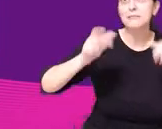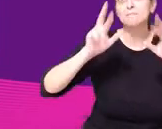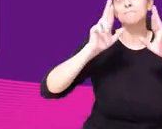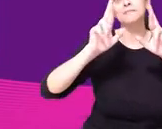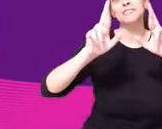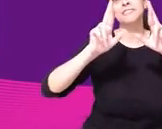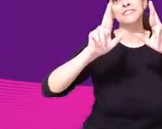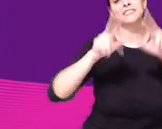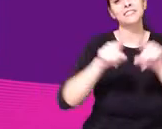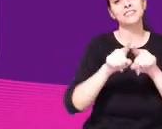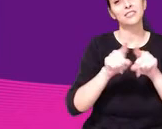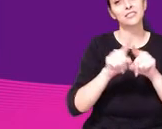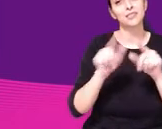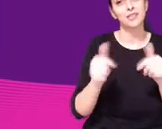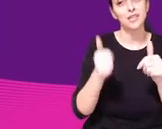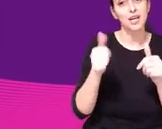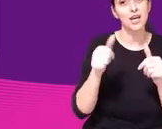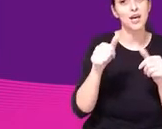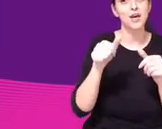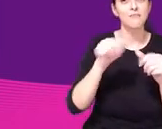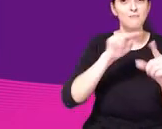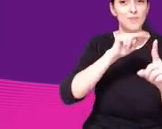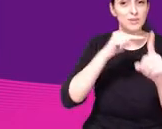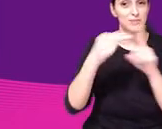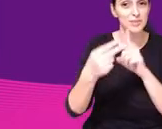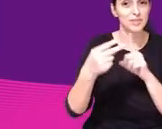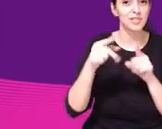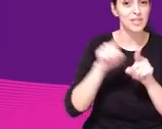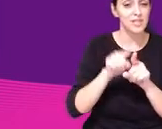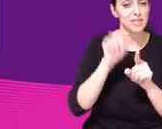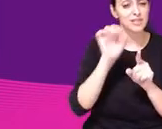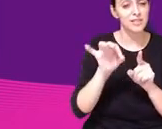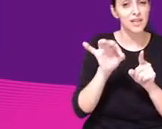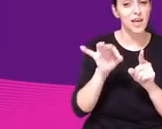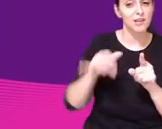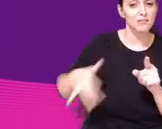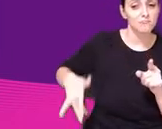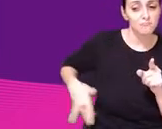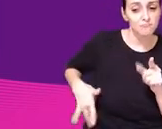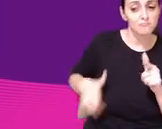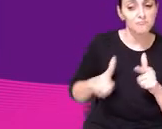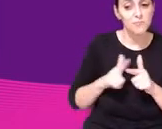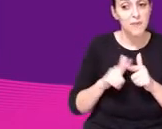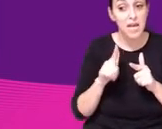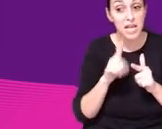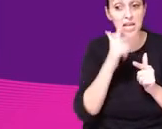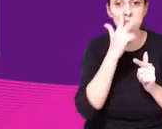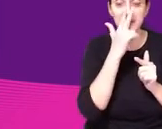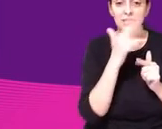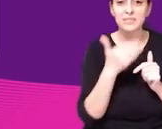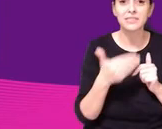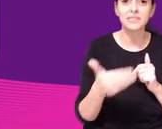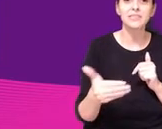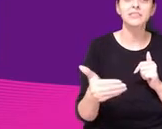uma das perspectivas, a disfunção renal possa não ser um problema para nós no futuro.